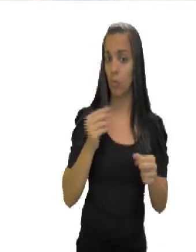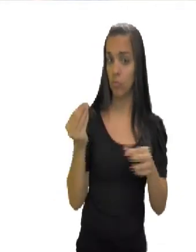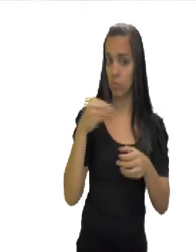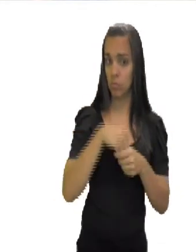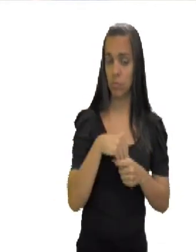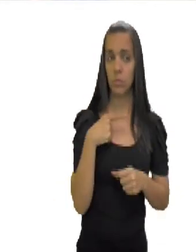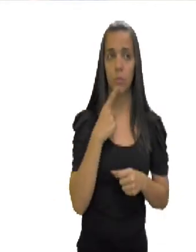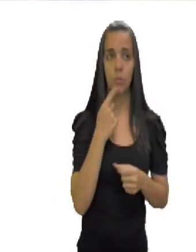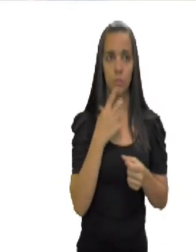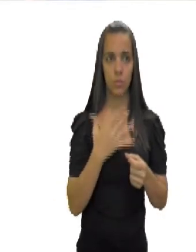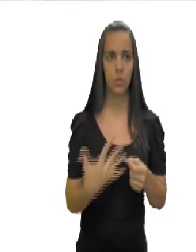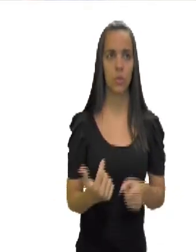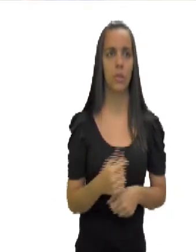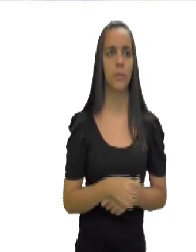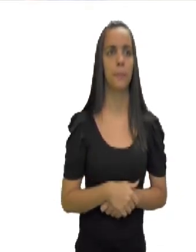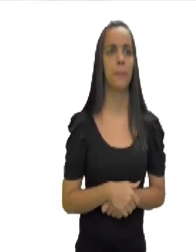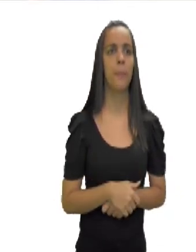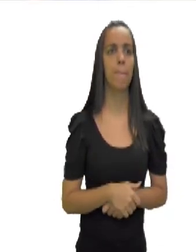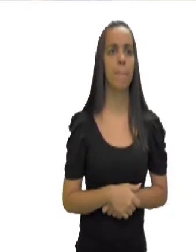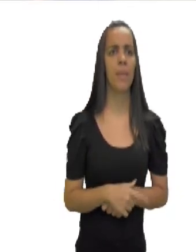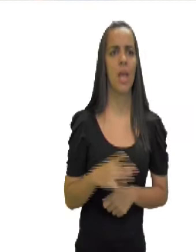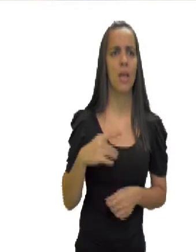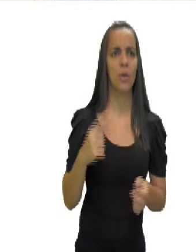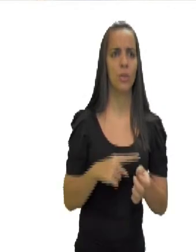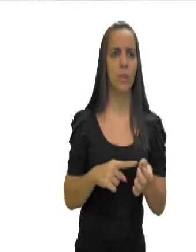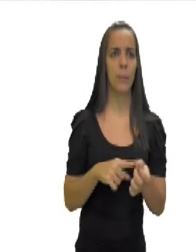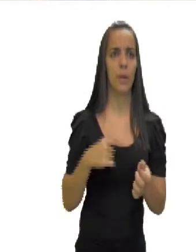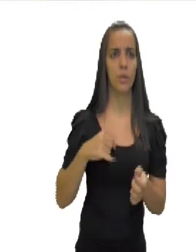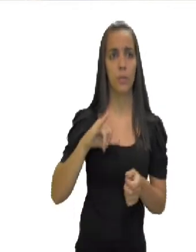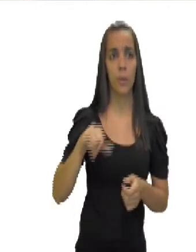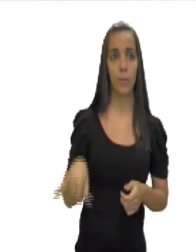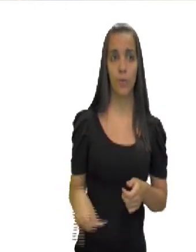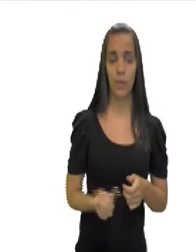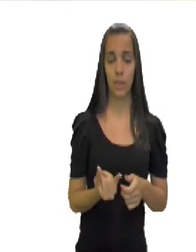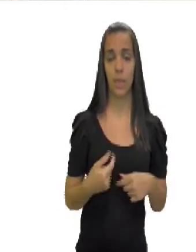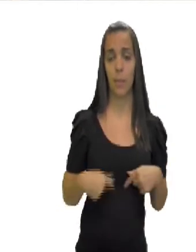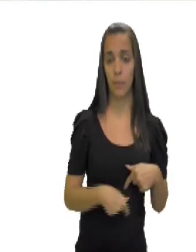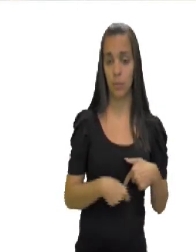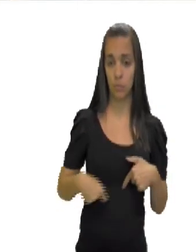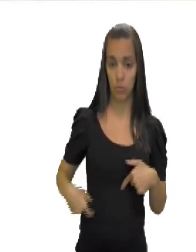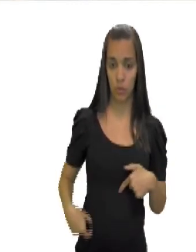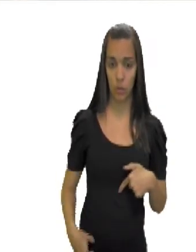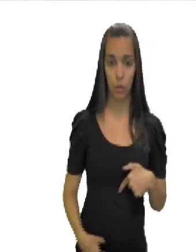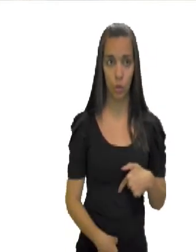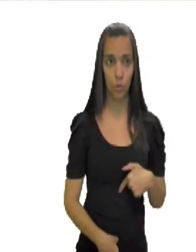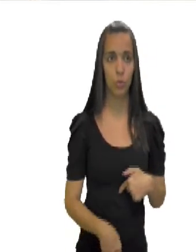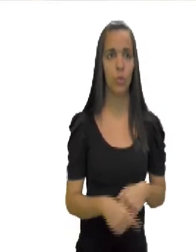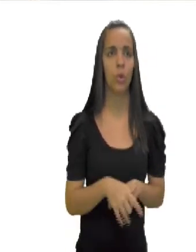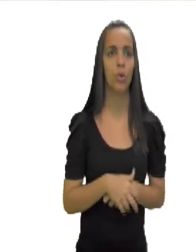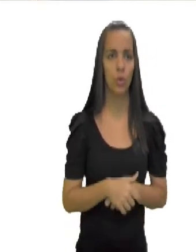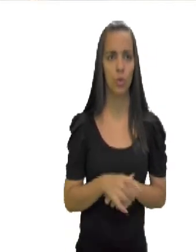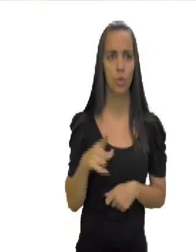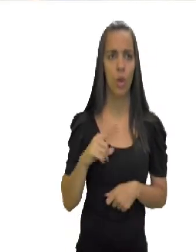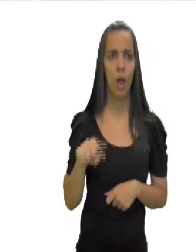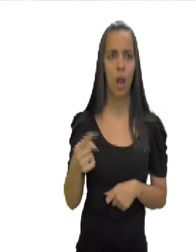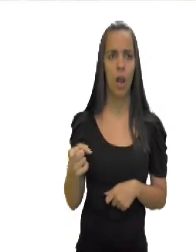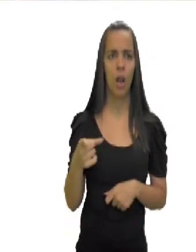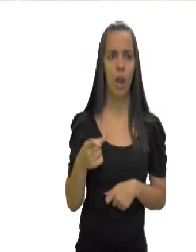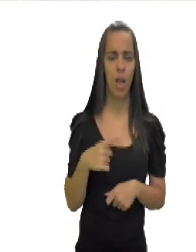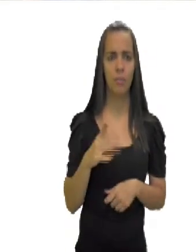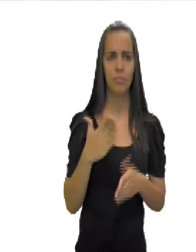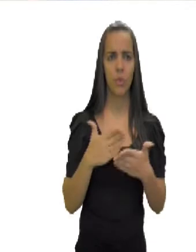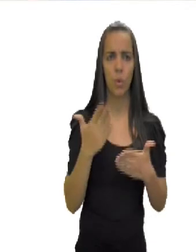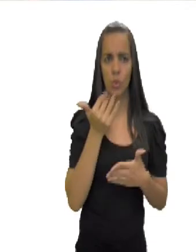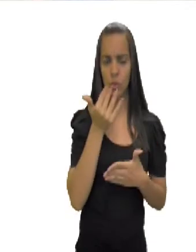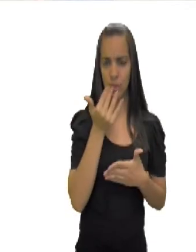não aproveitável vai para o intestino grosso. E lá a parte dos alimentos